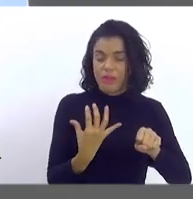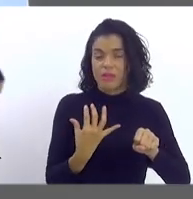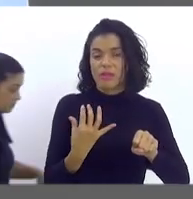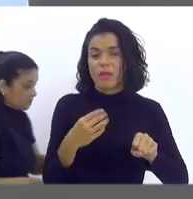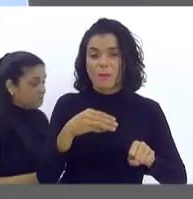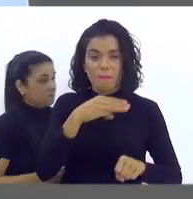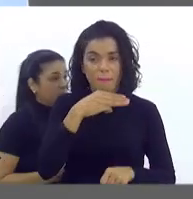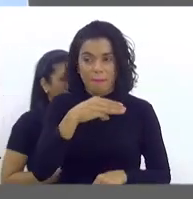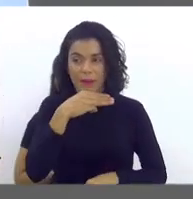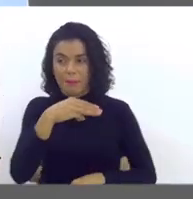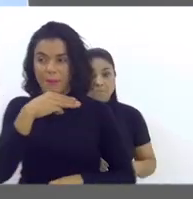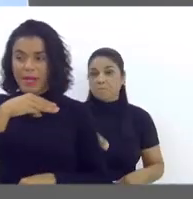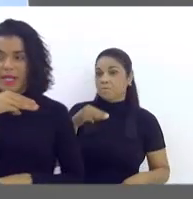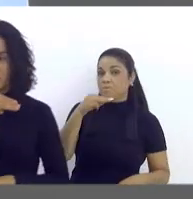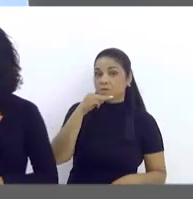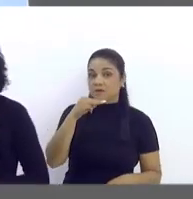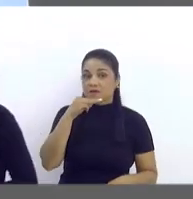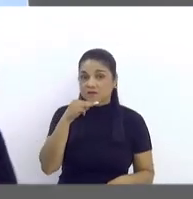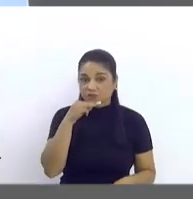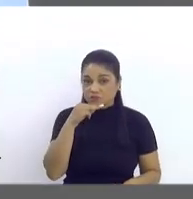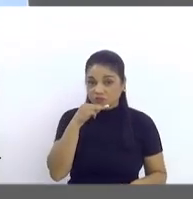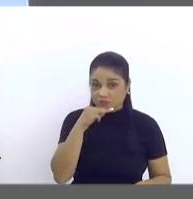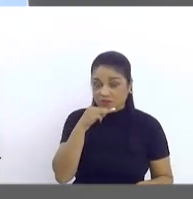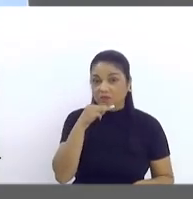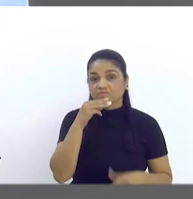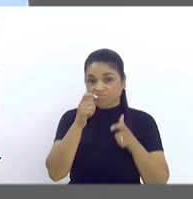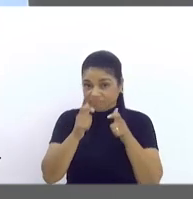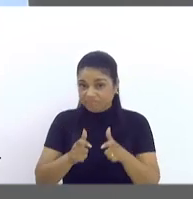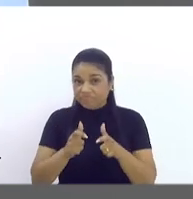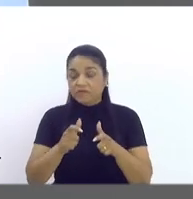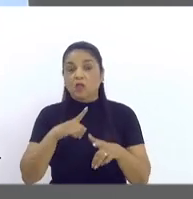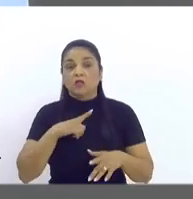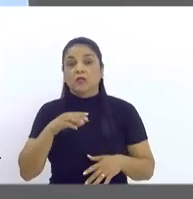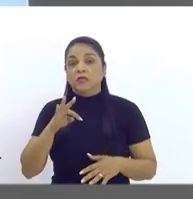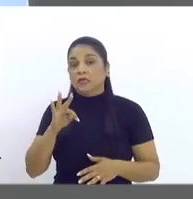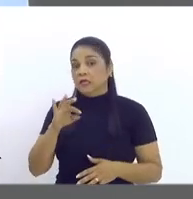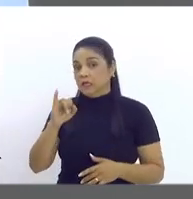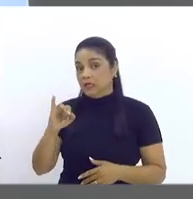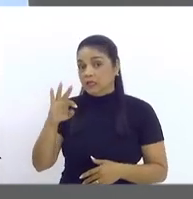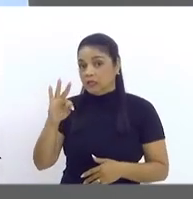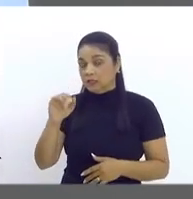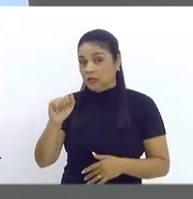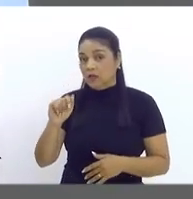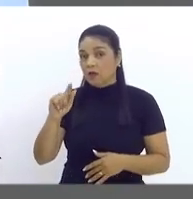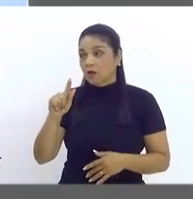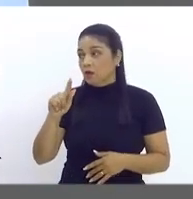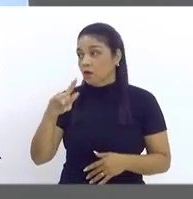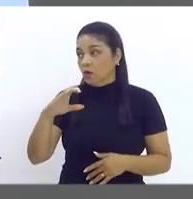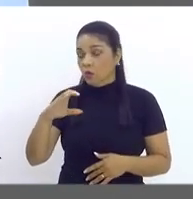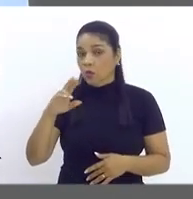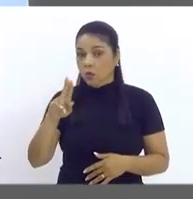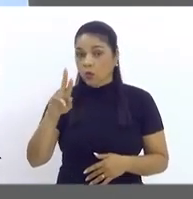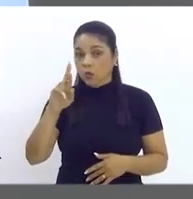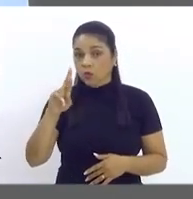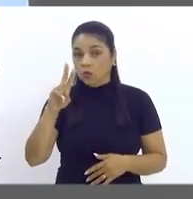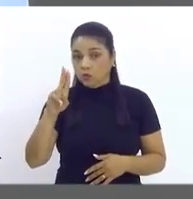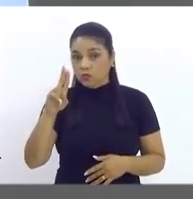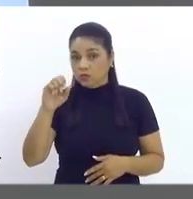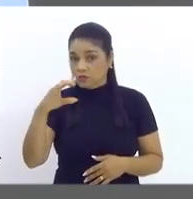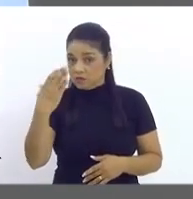em Mangaratiba e vamos interligar com Itacuruçá, fazendo uma Mangaratiba